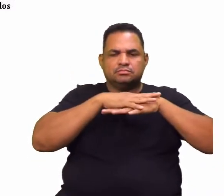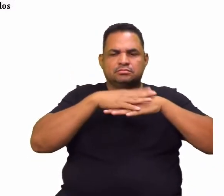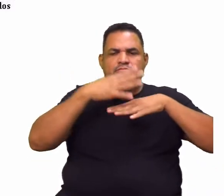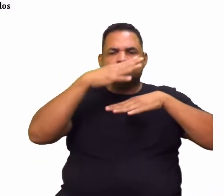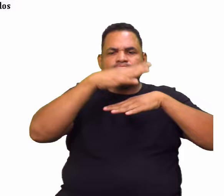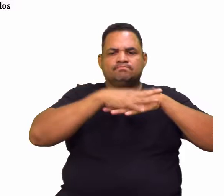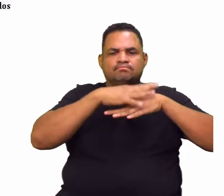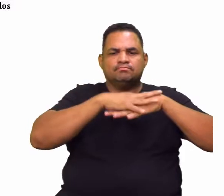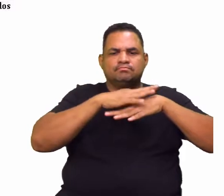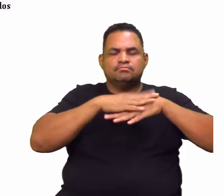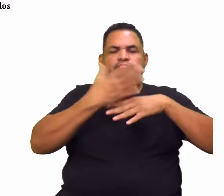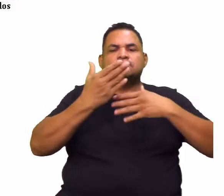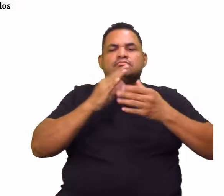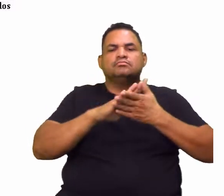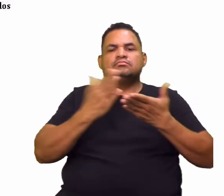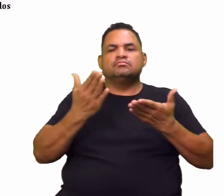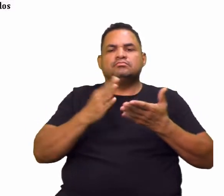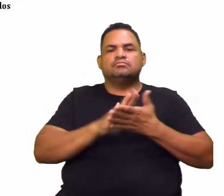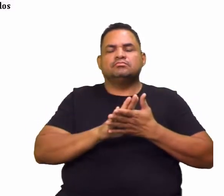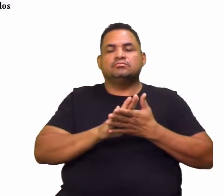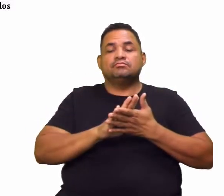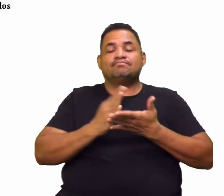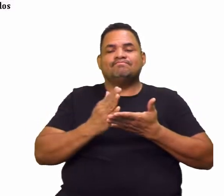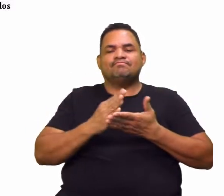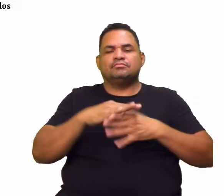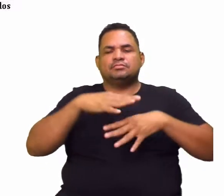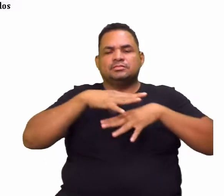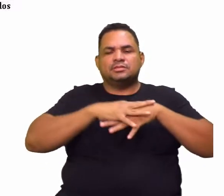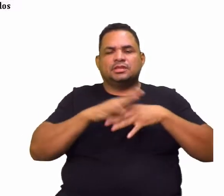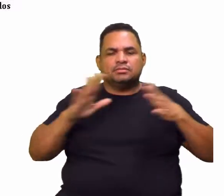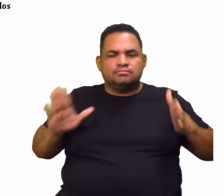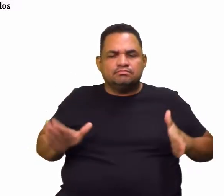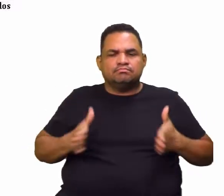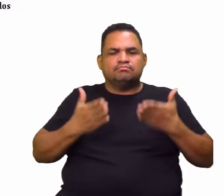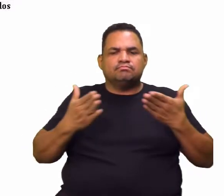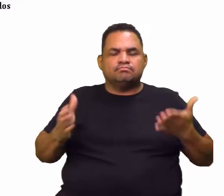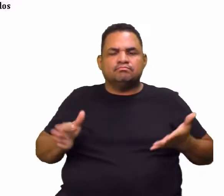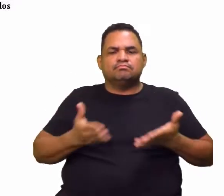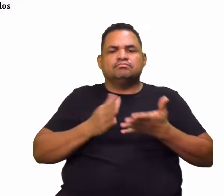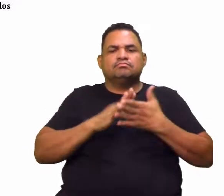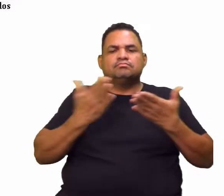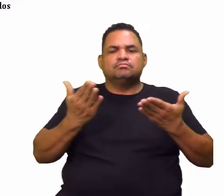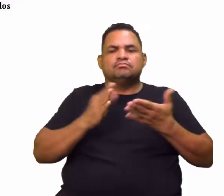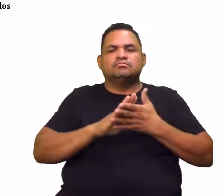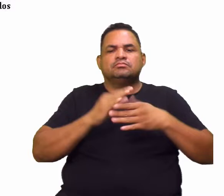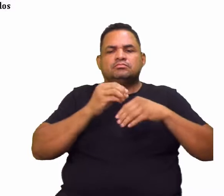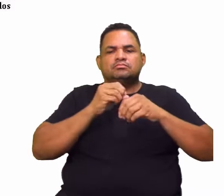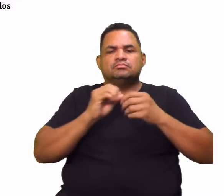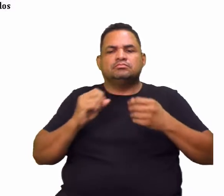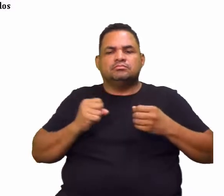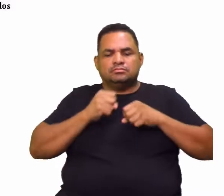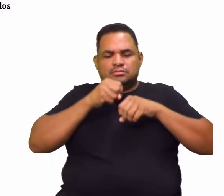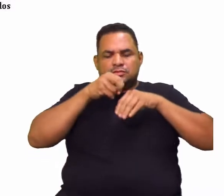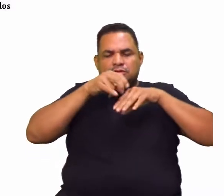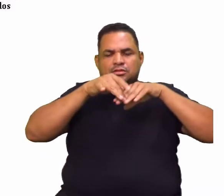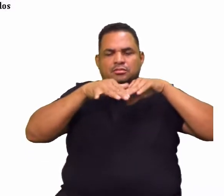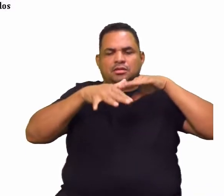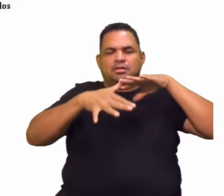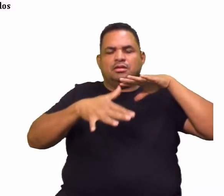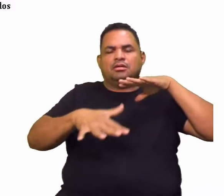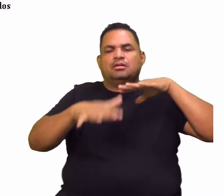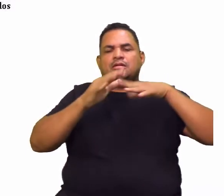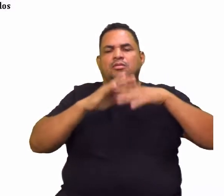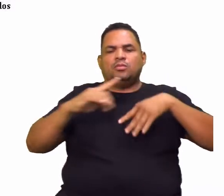sendo nessa massagem, que chama de amplexo, estimulada para liberar os seus gametas e assim ele também vai liberar os seus espermatozoides